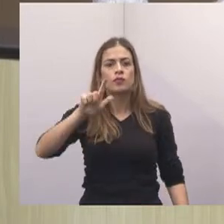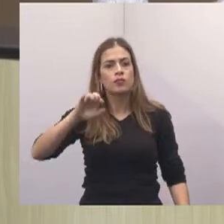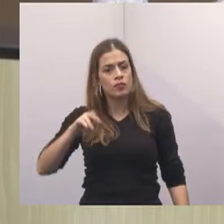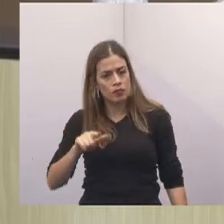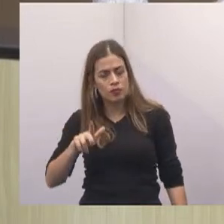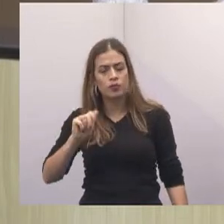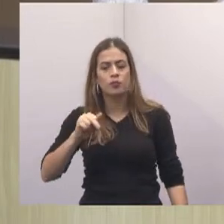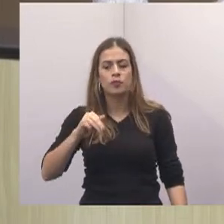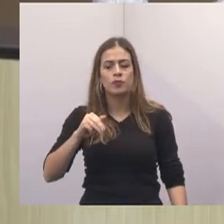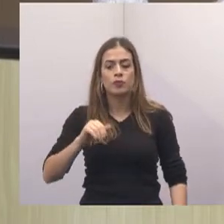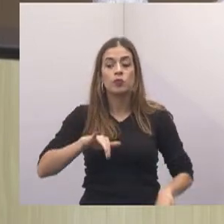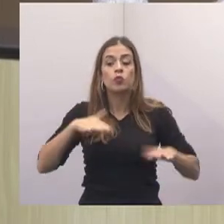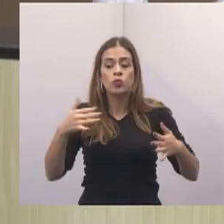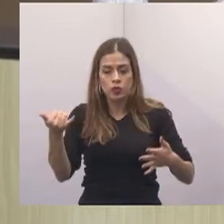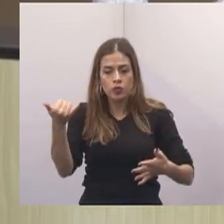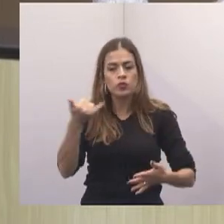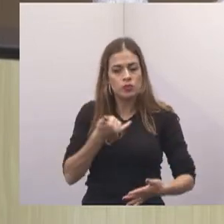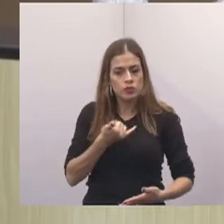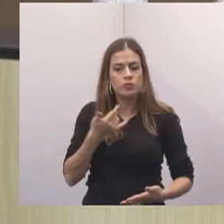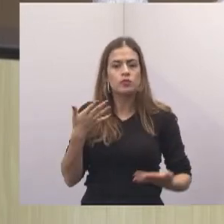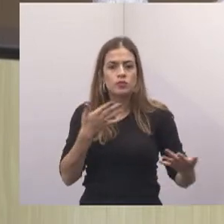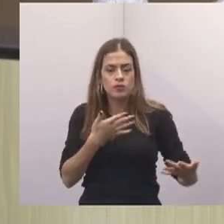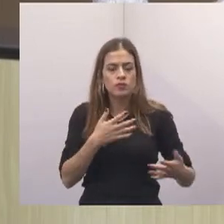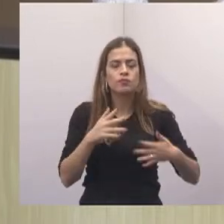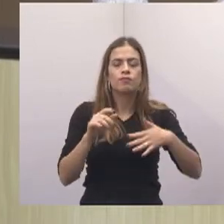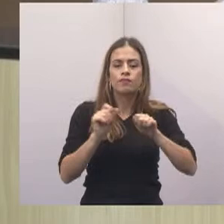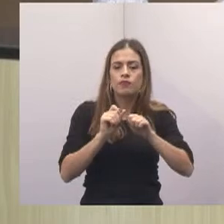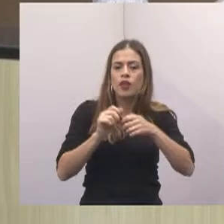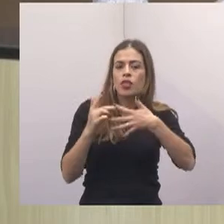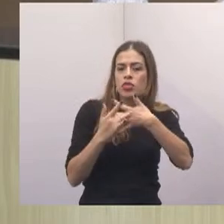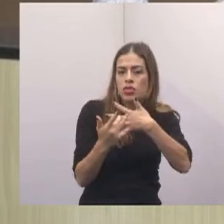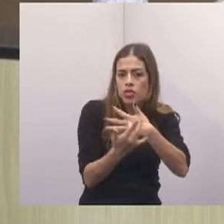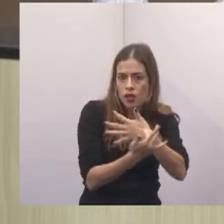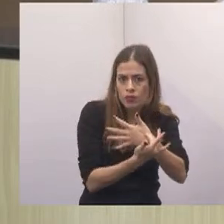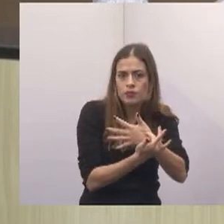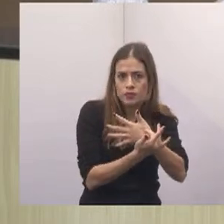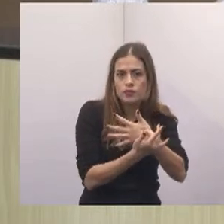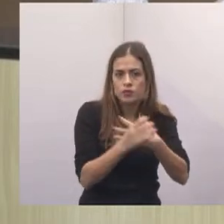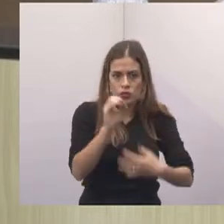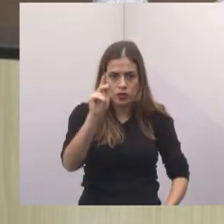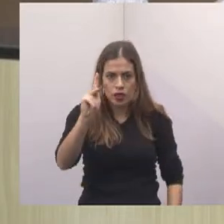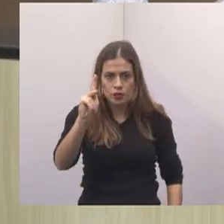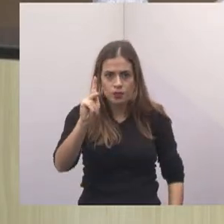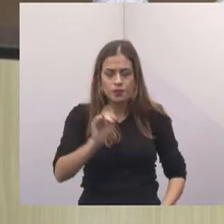vereadores, mas está lá em atendimento, realizando exames. Ok?